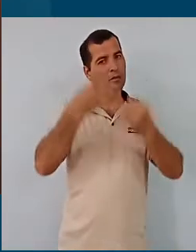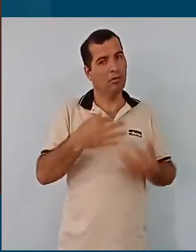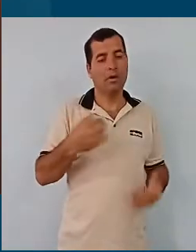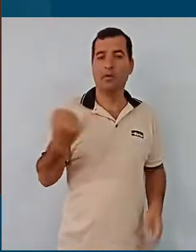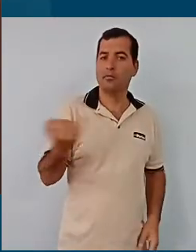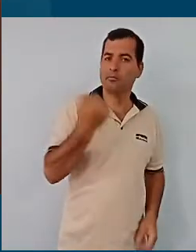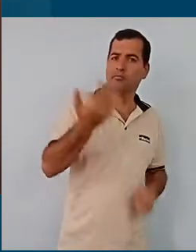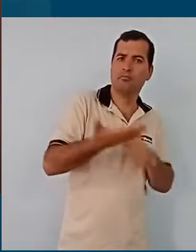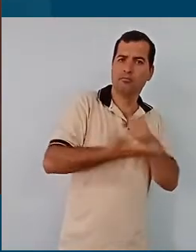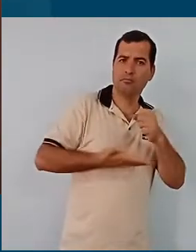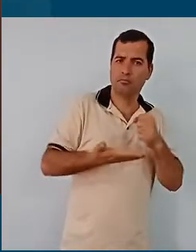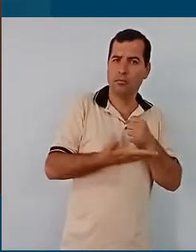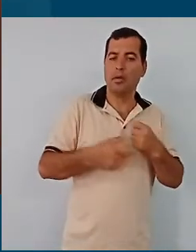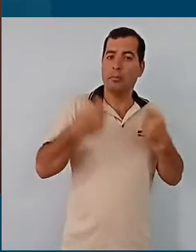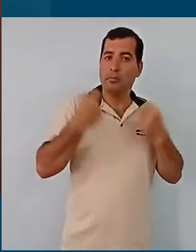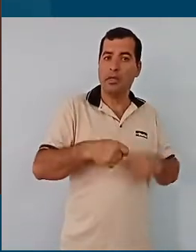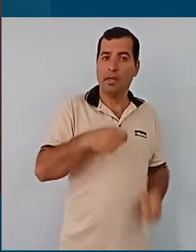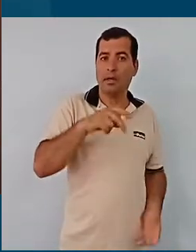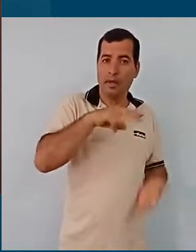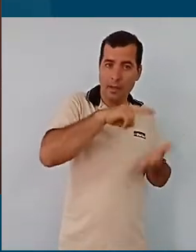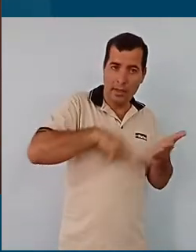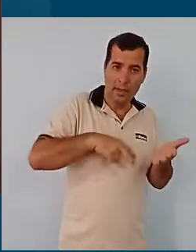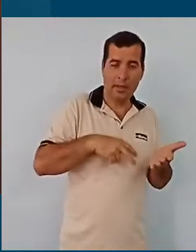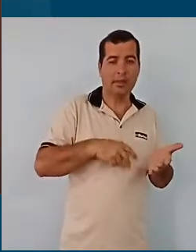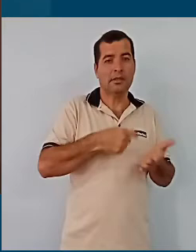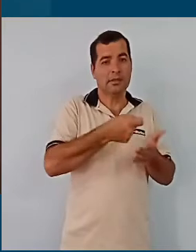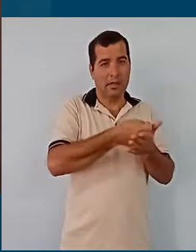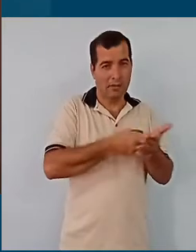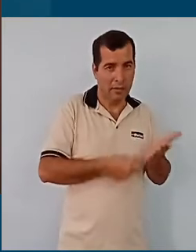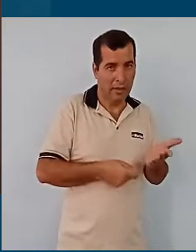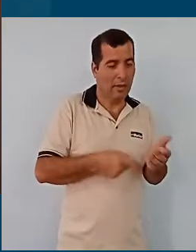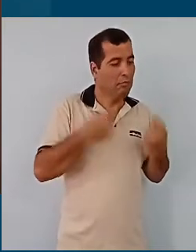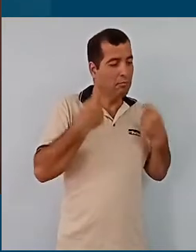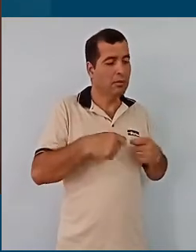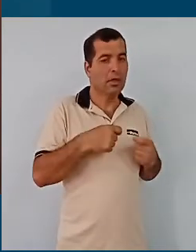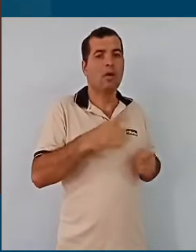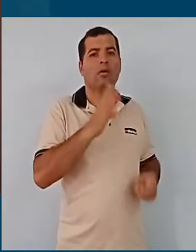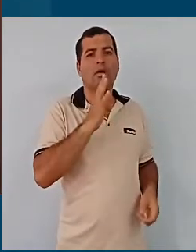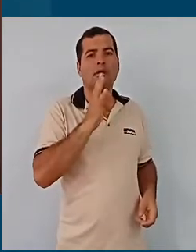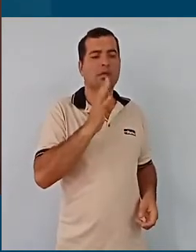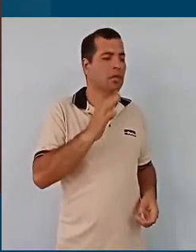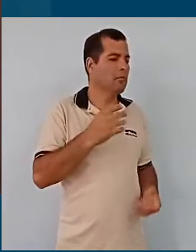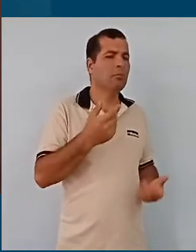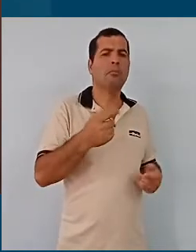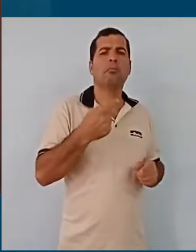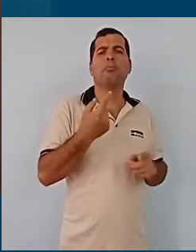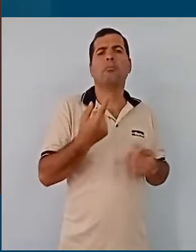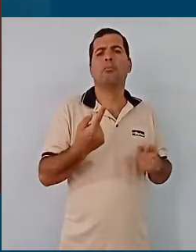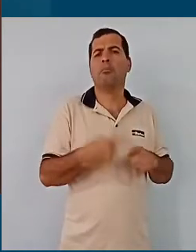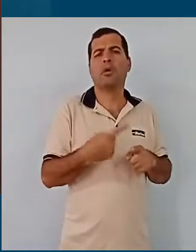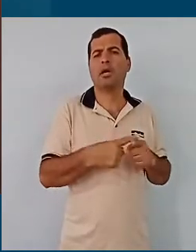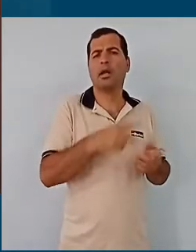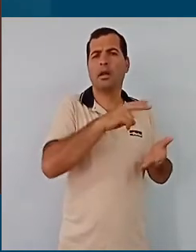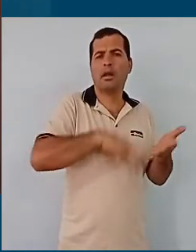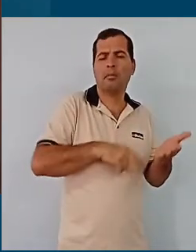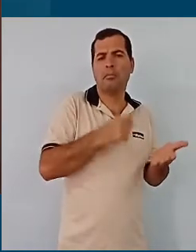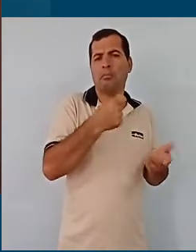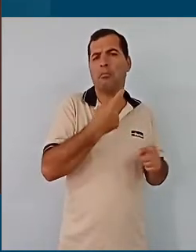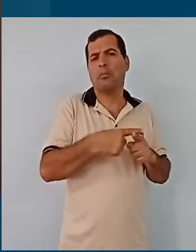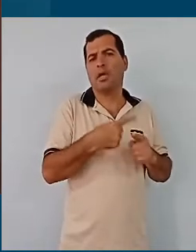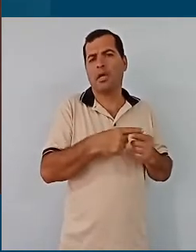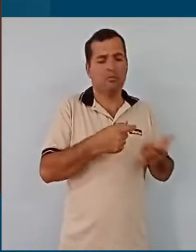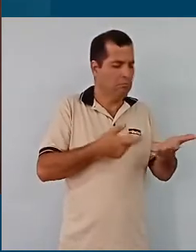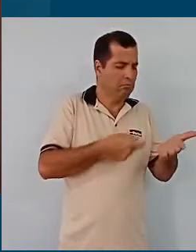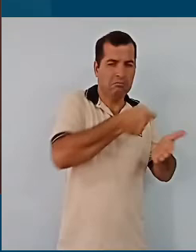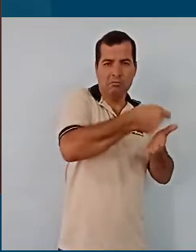diz, para aprender a ler e escrever, a criança precisa conhecer a função social da escrita. O Vygotsky vai dizer, para aprender a ler